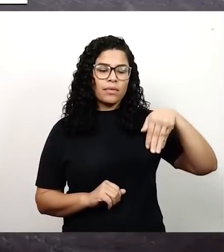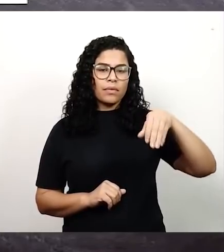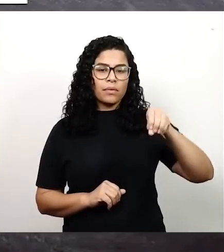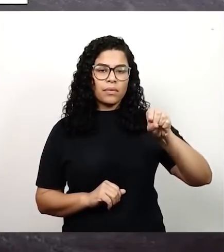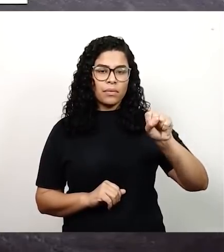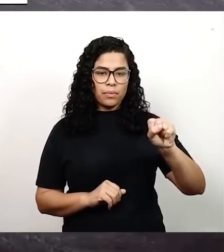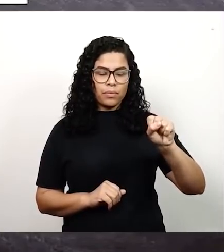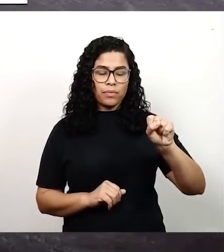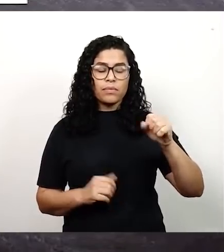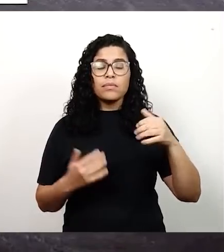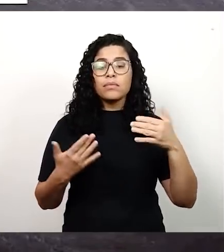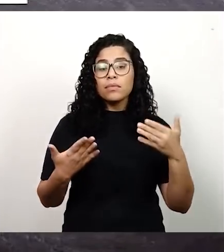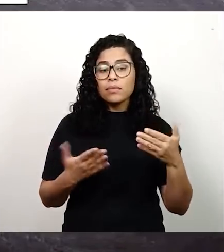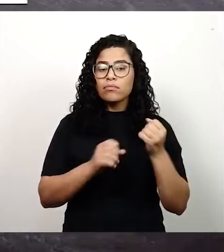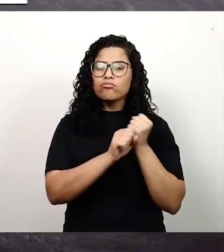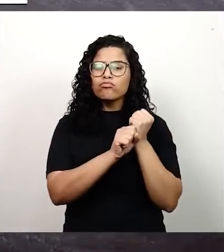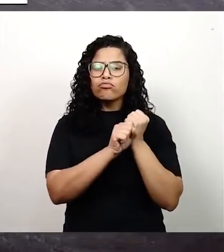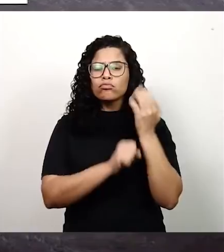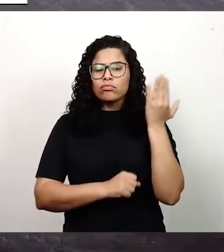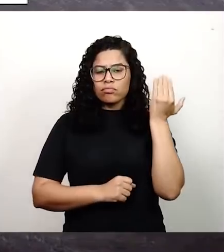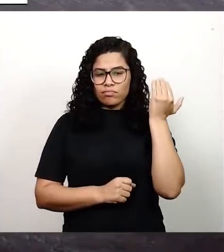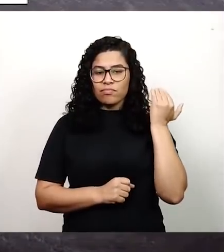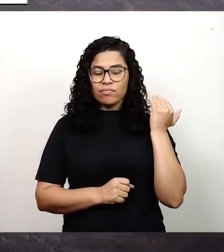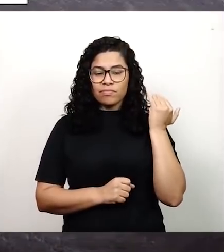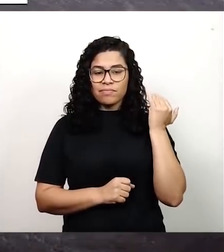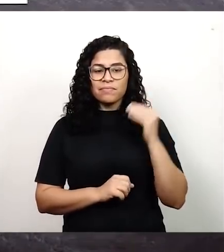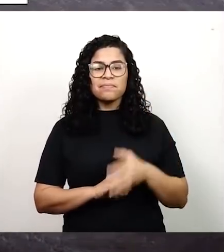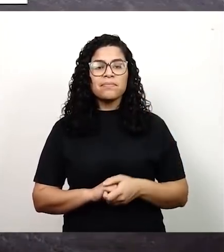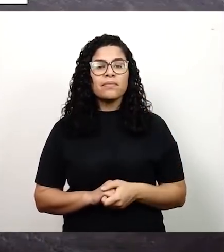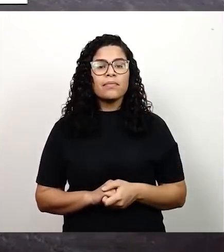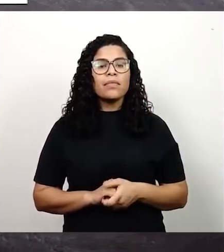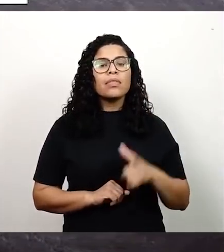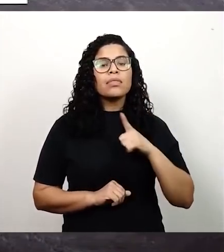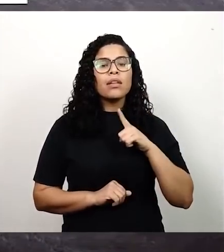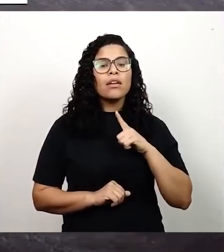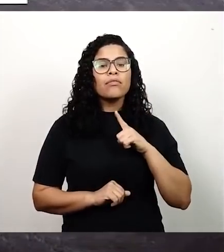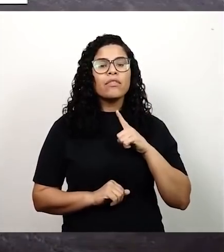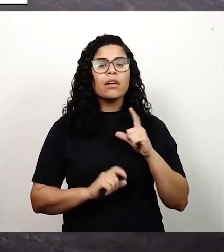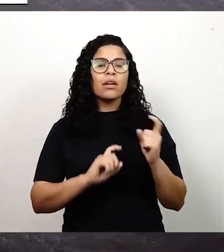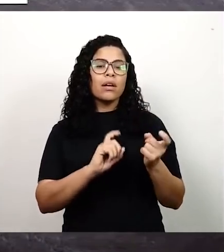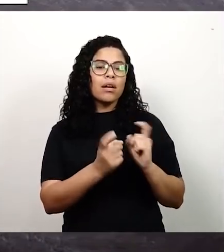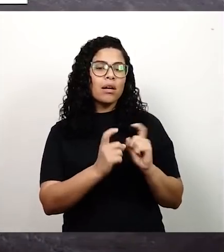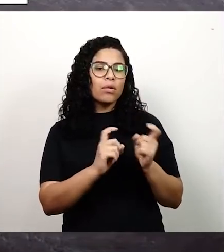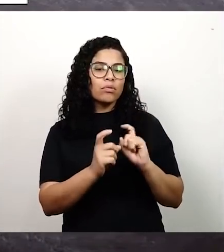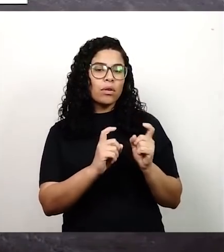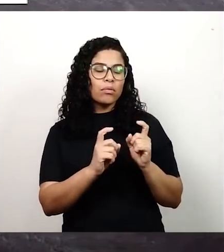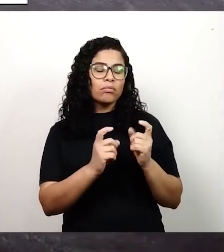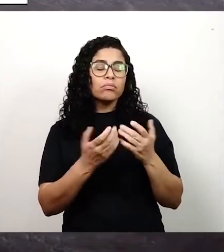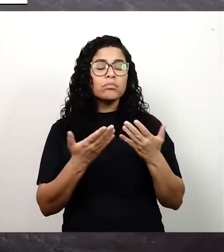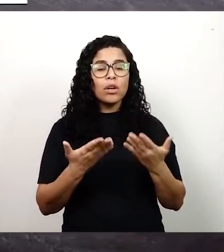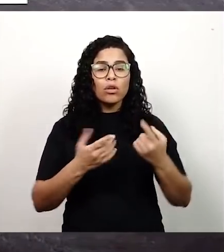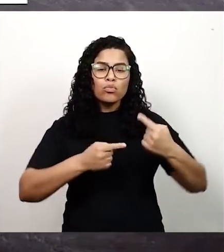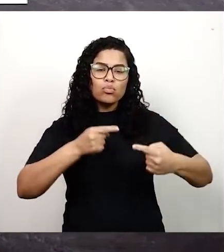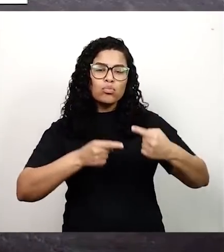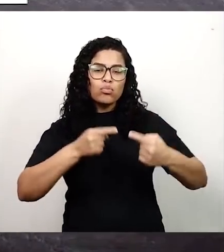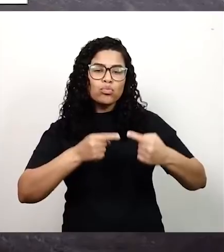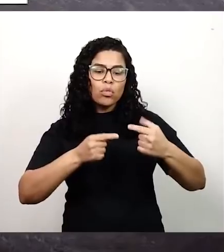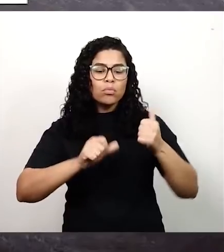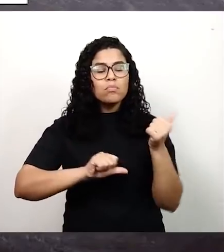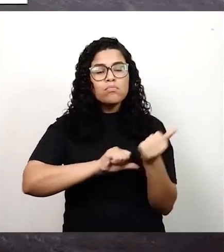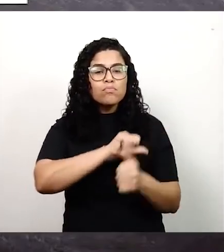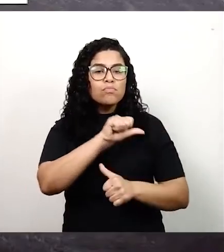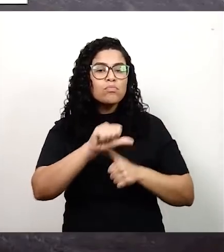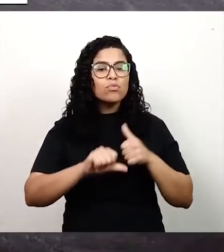atrás houve uma reunião que é chamada convenção, onde eles resolveram